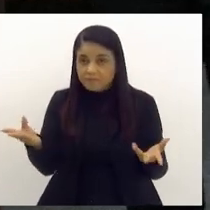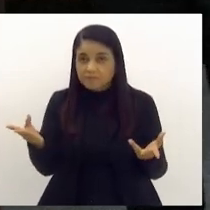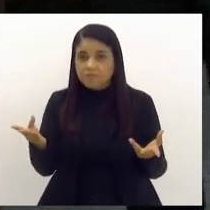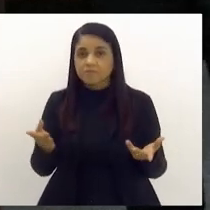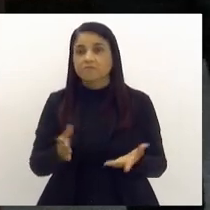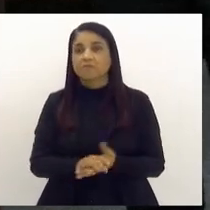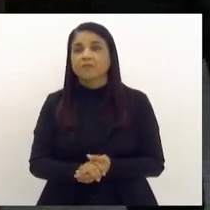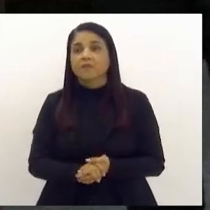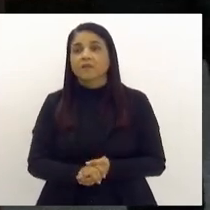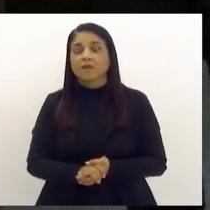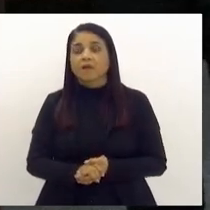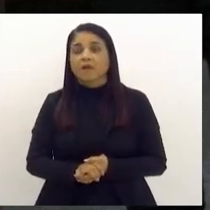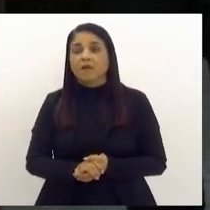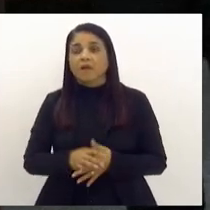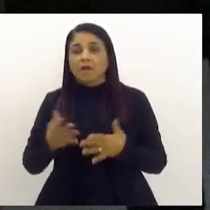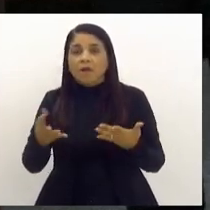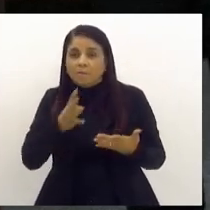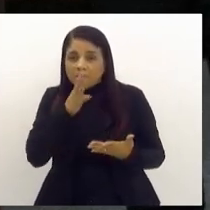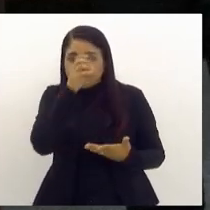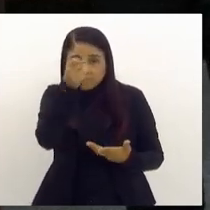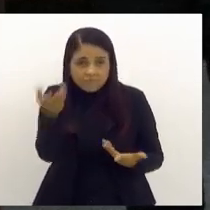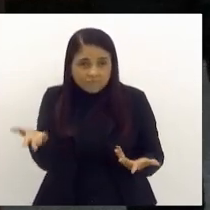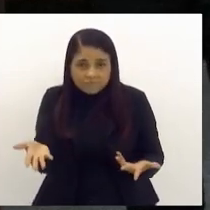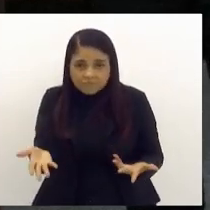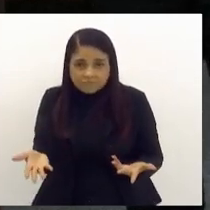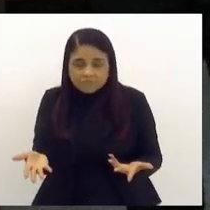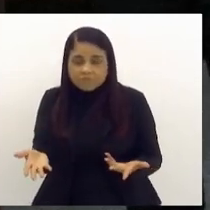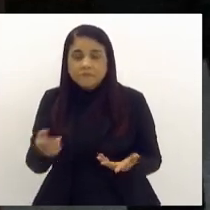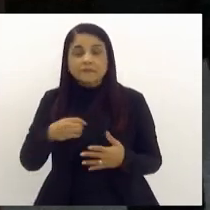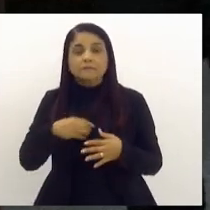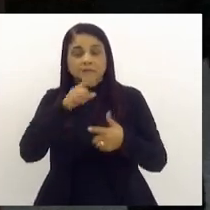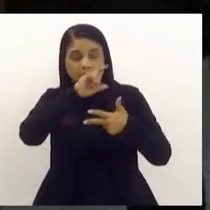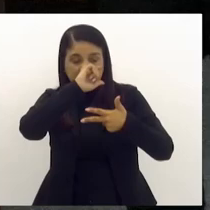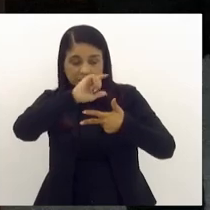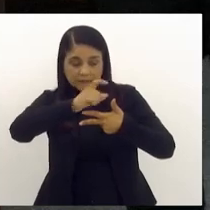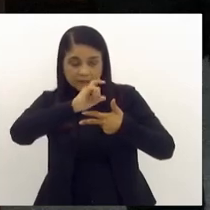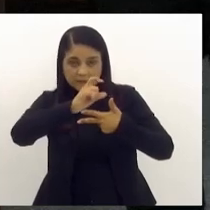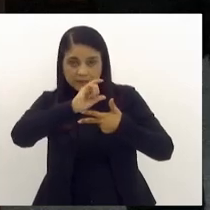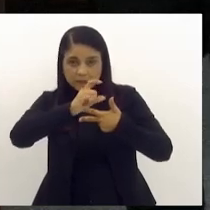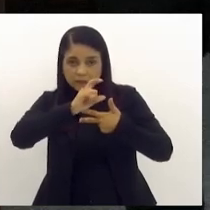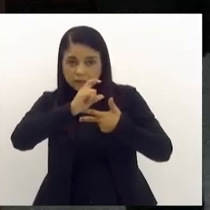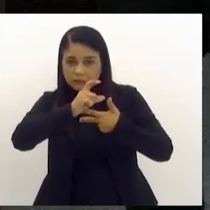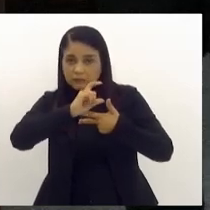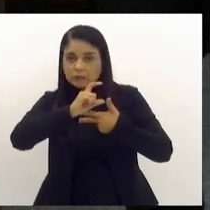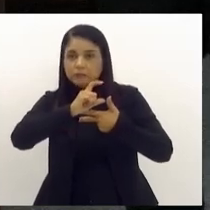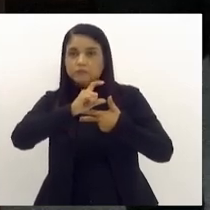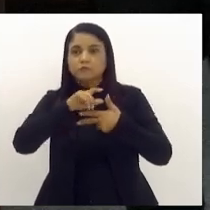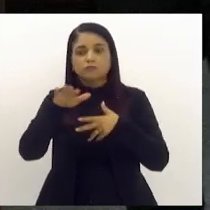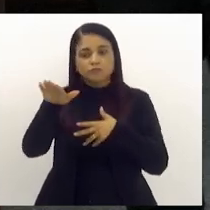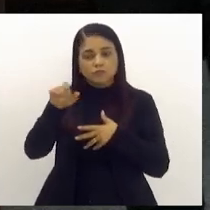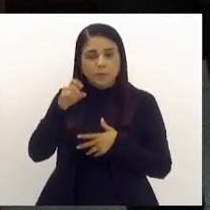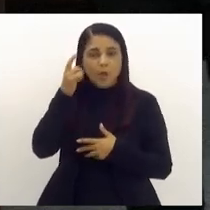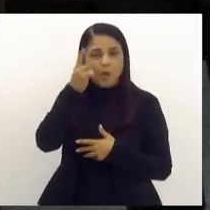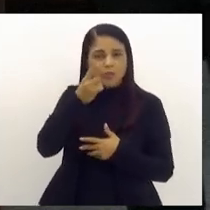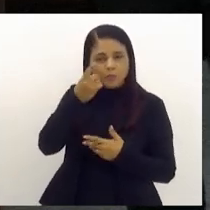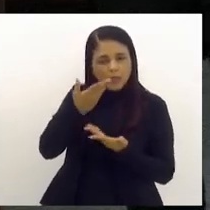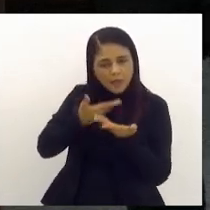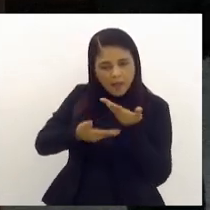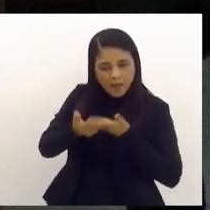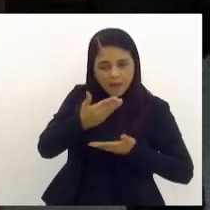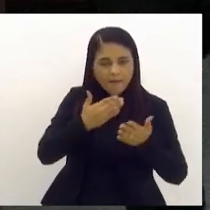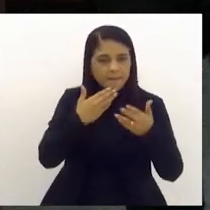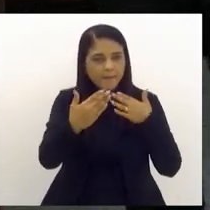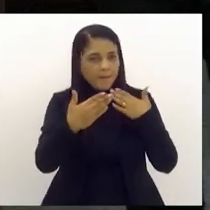essa questão tem que ser vista pelo Executivo com parcimônia, chamar o deputado para conversar,